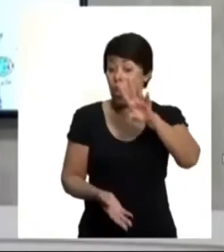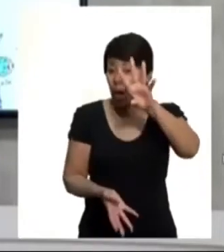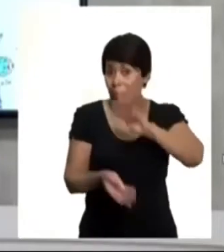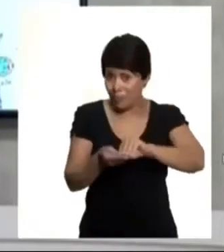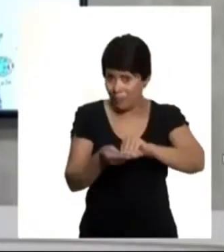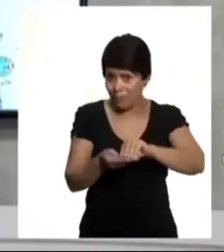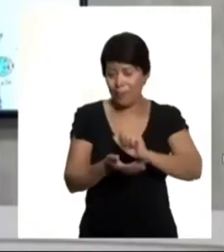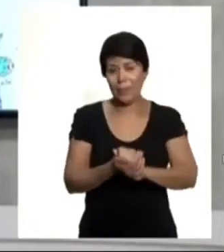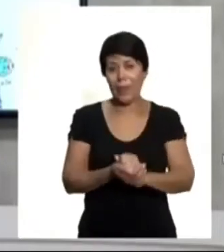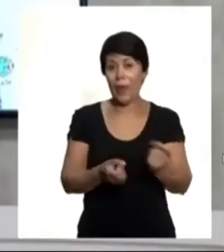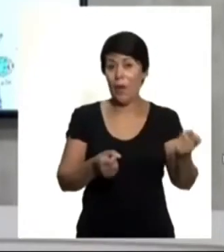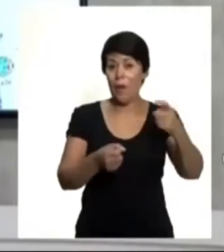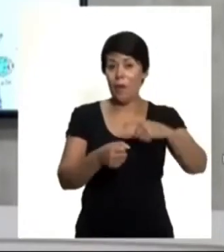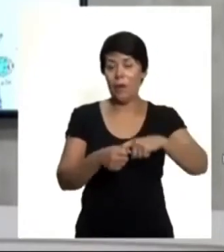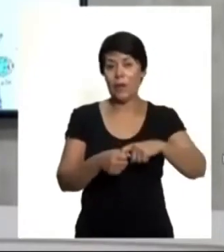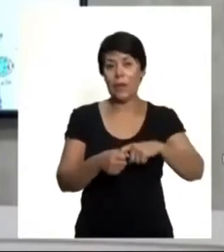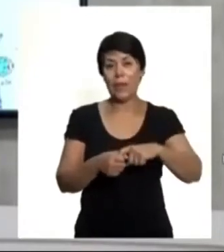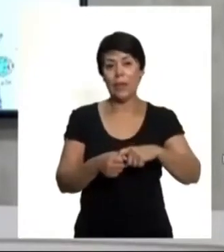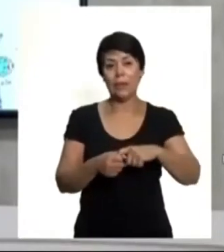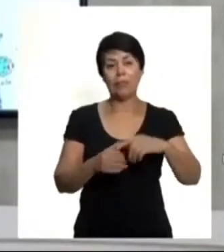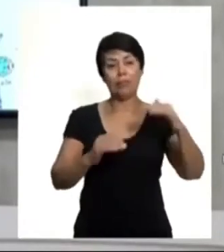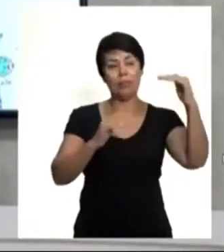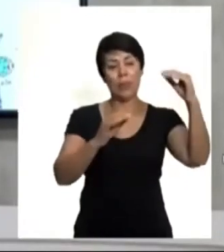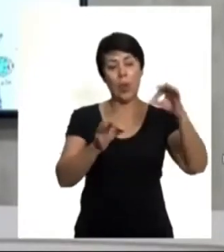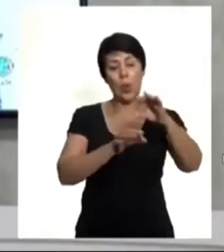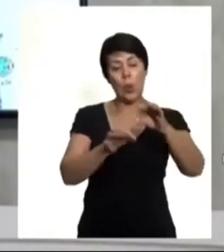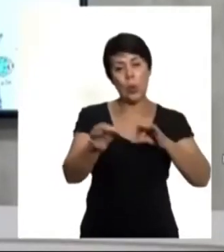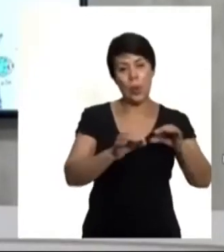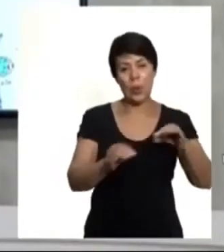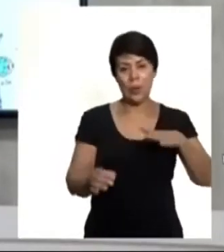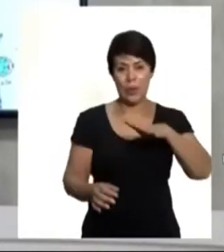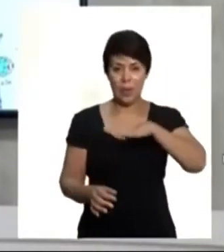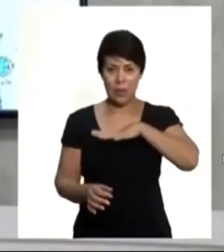vamos voltar para a hierarquia urbana? Voltei para a hierarquia